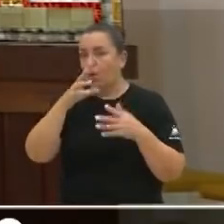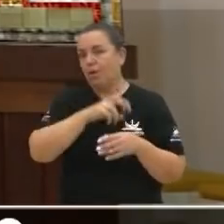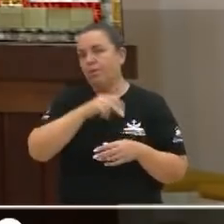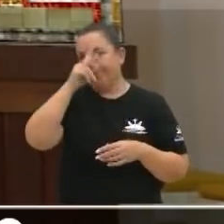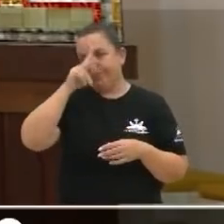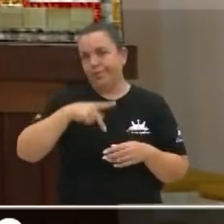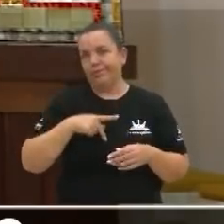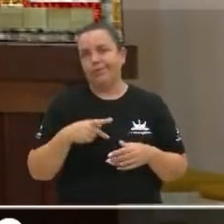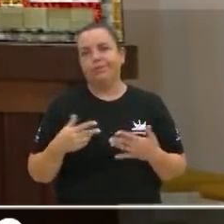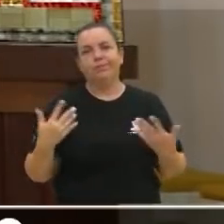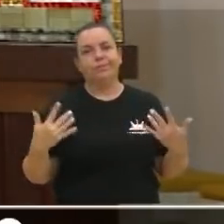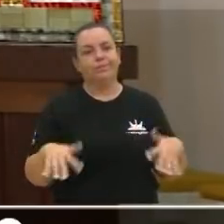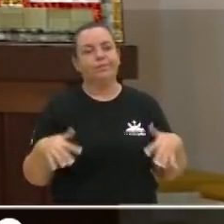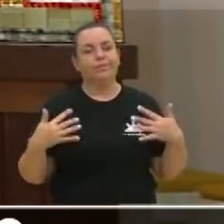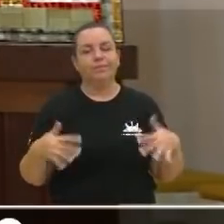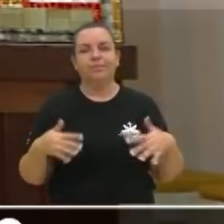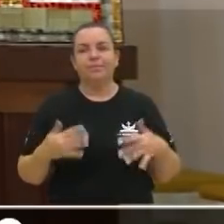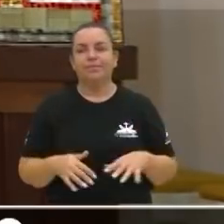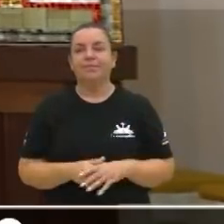Oi e aí